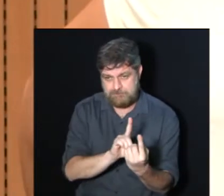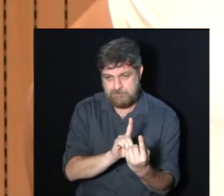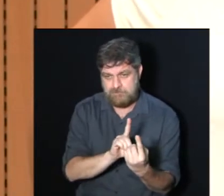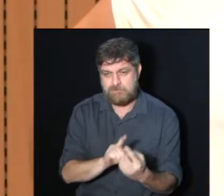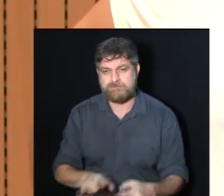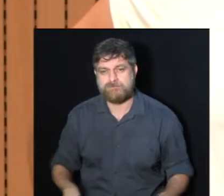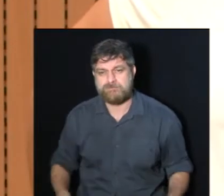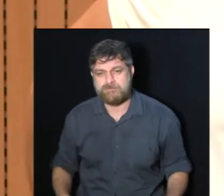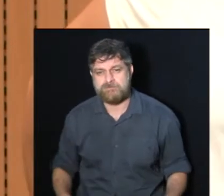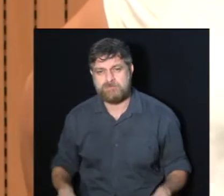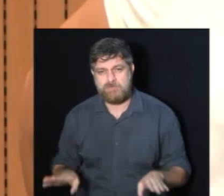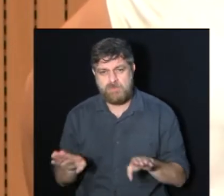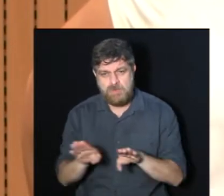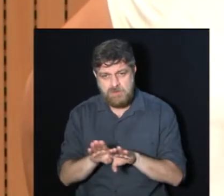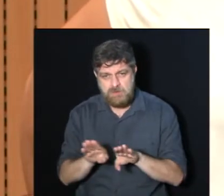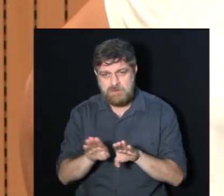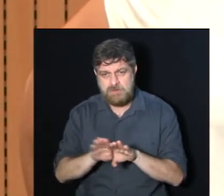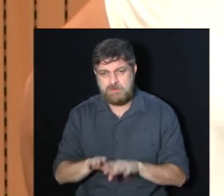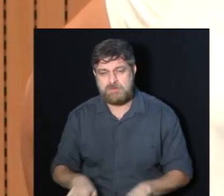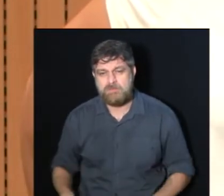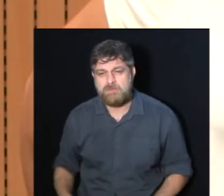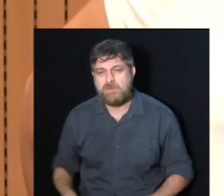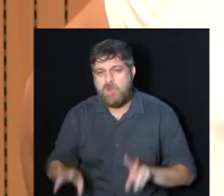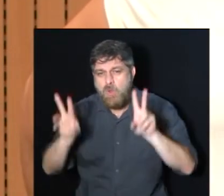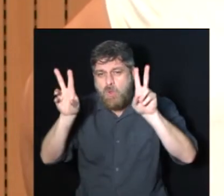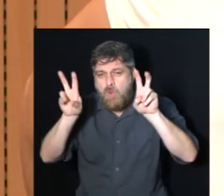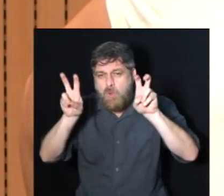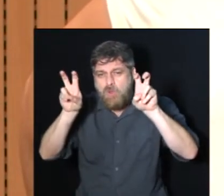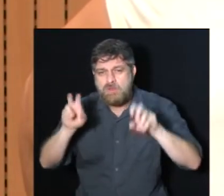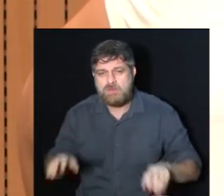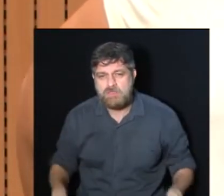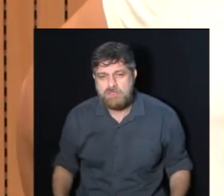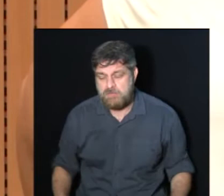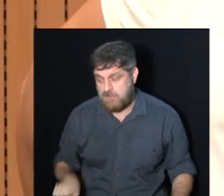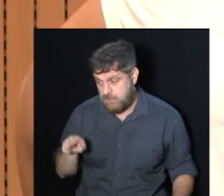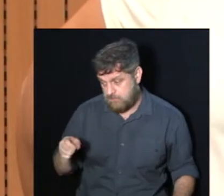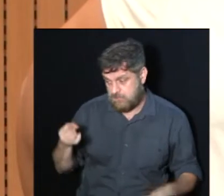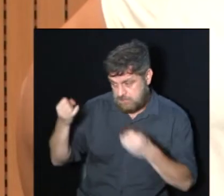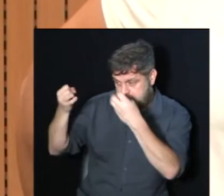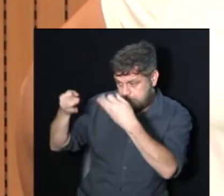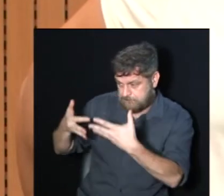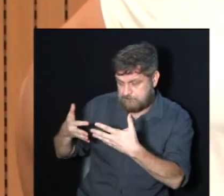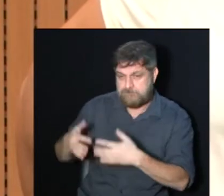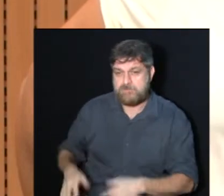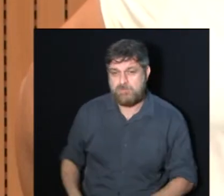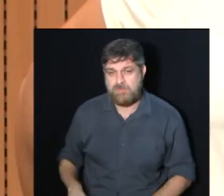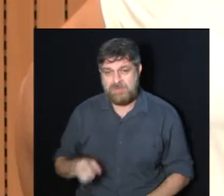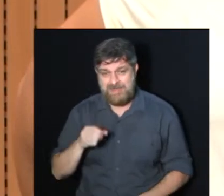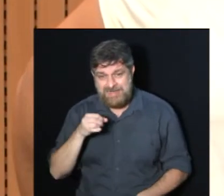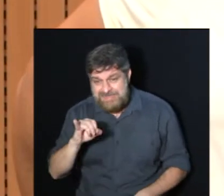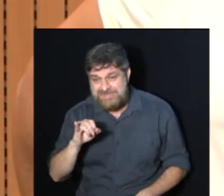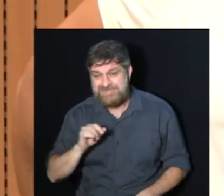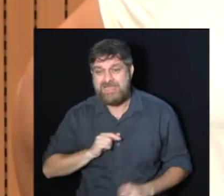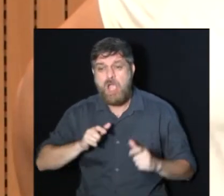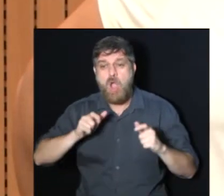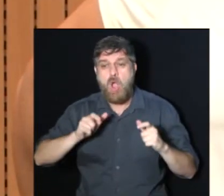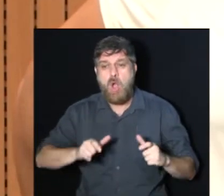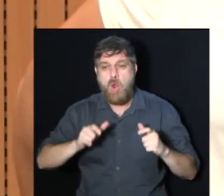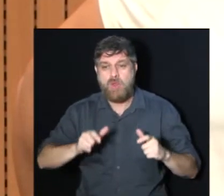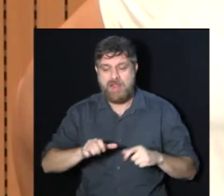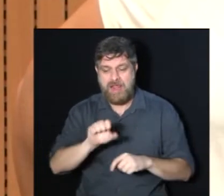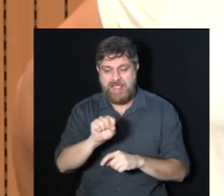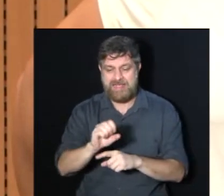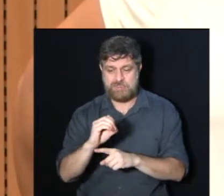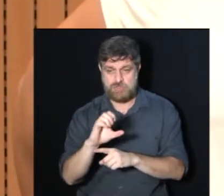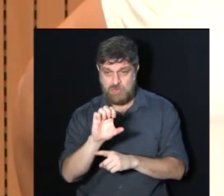Inclusive, essa questão que você nos traz de que, se um espaço como o